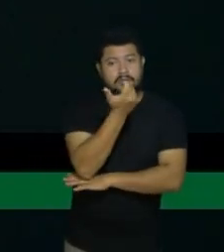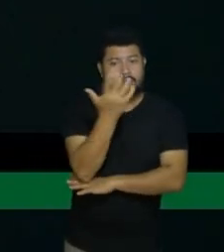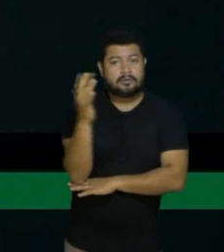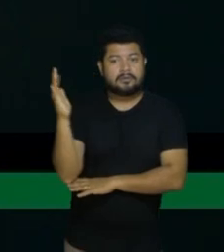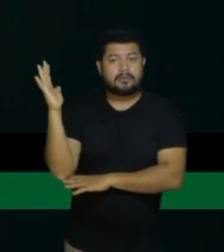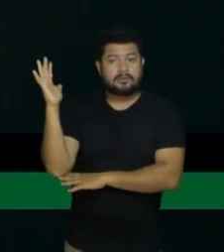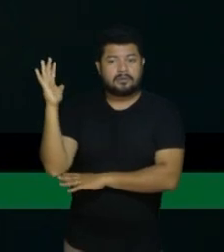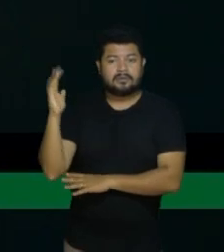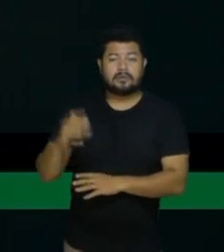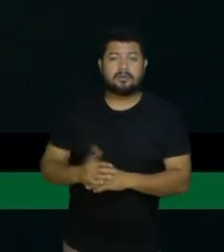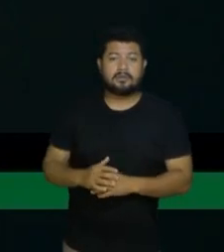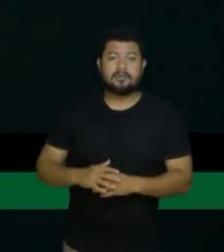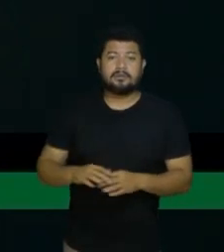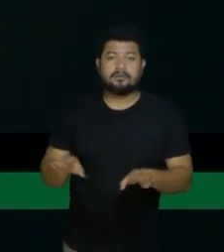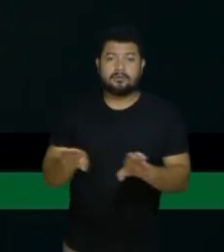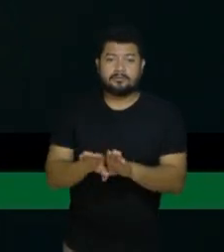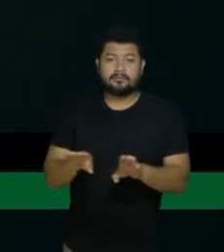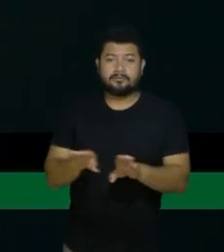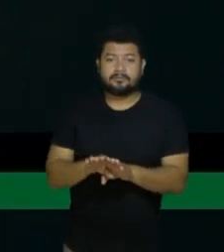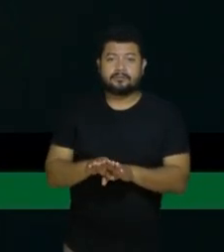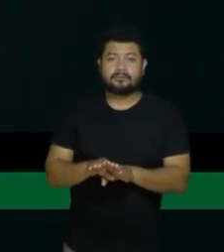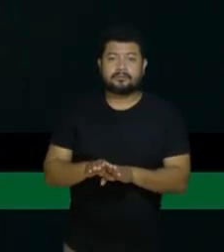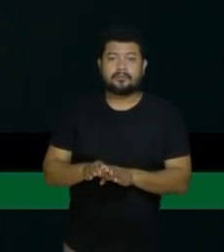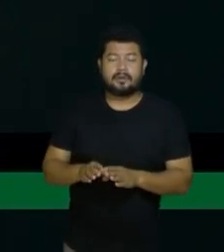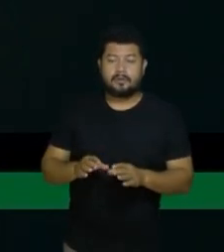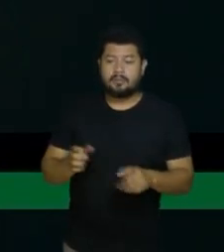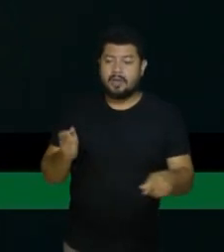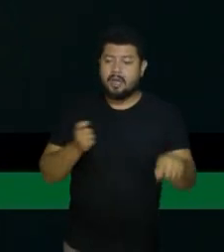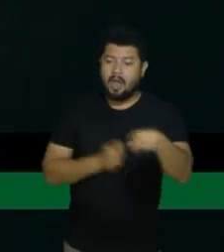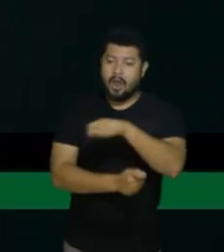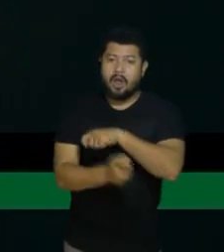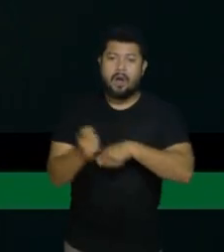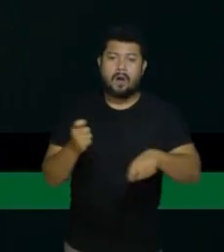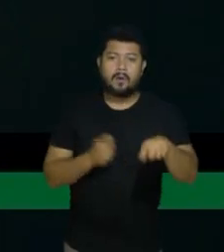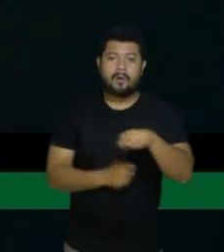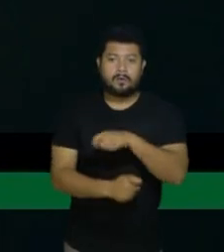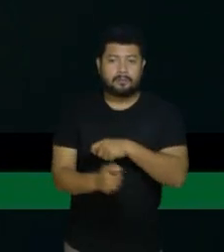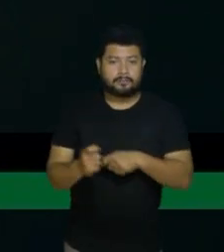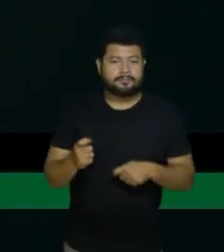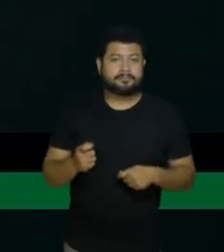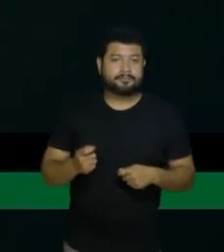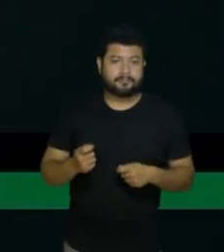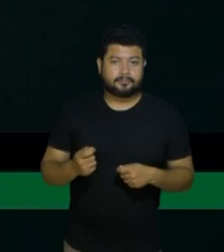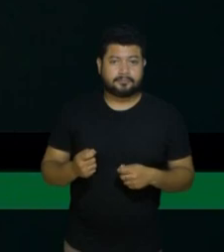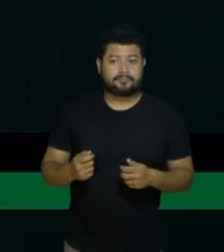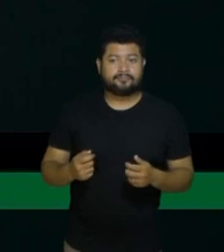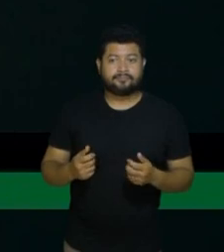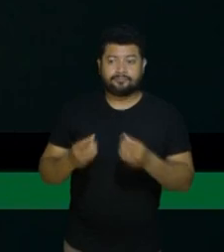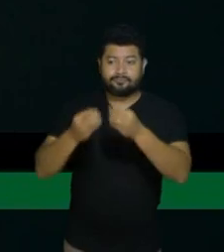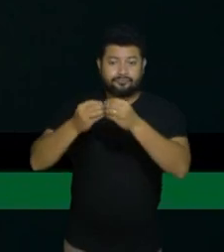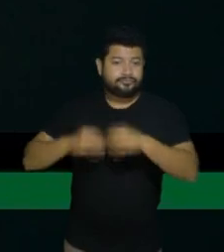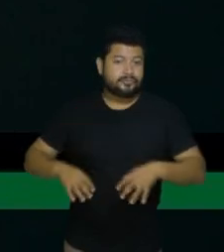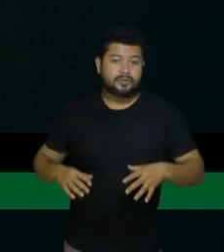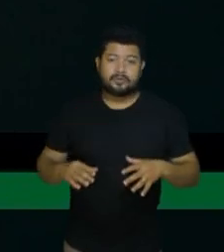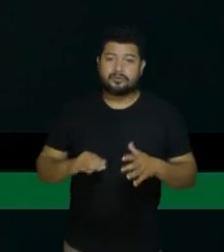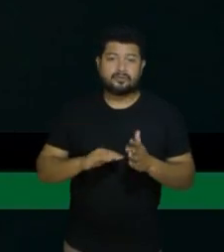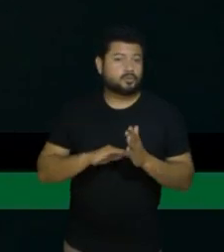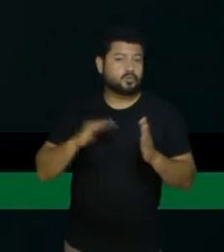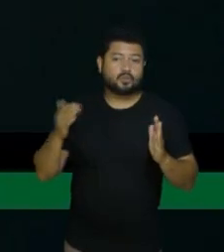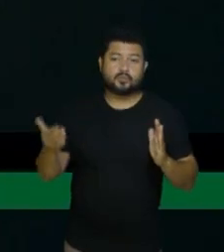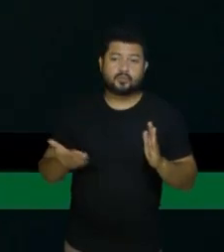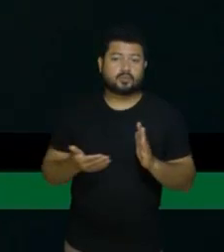planeta para as questões econômicas portanto é prejuízo para os